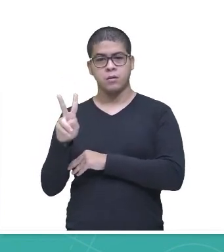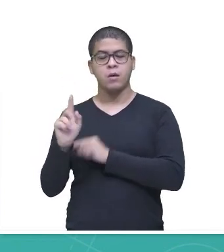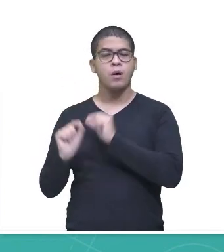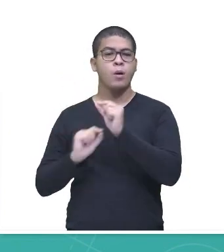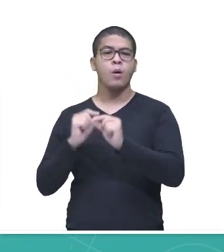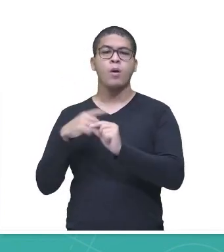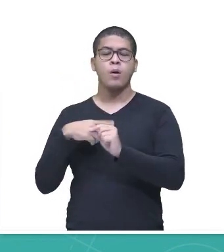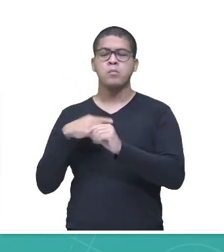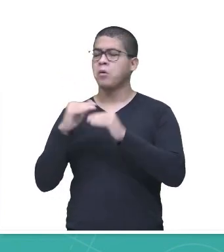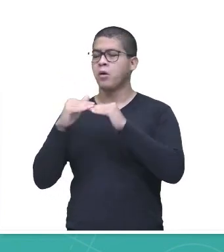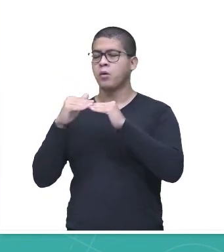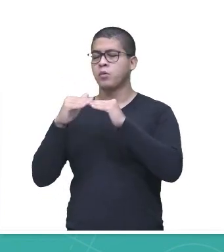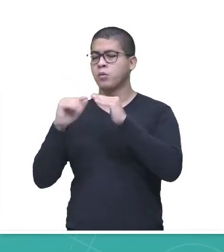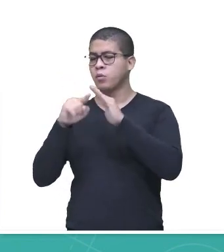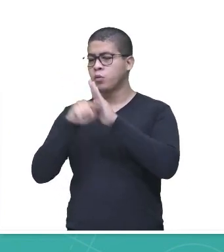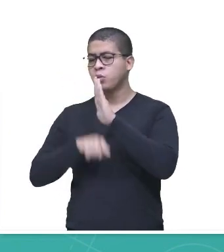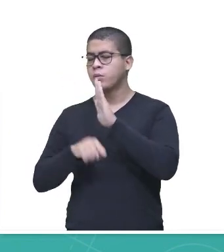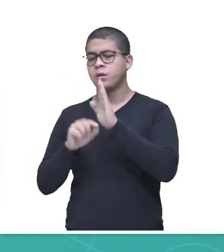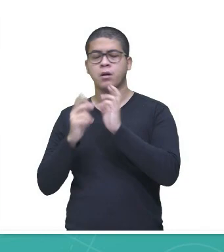subtrai normalmente.